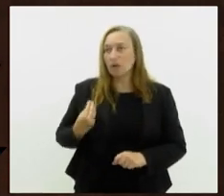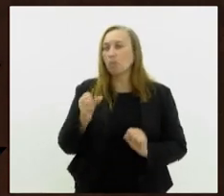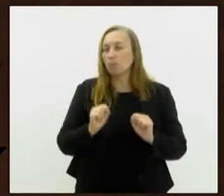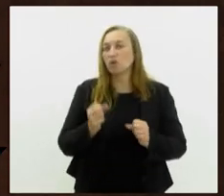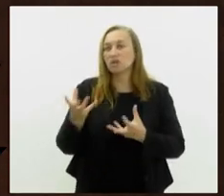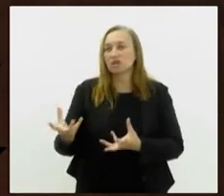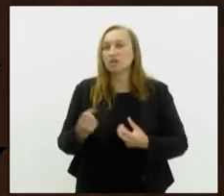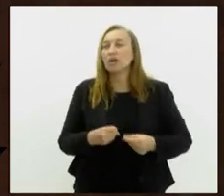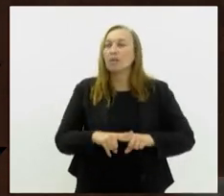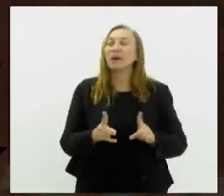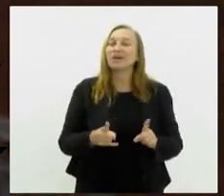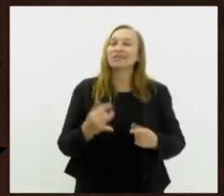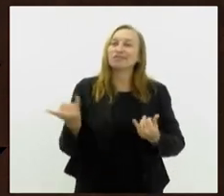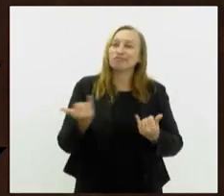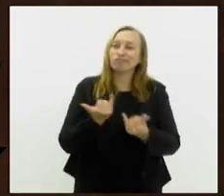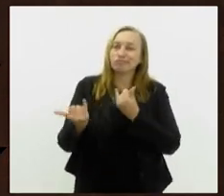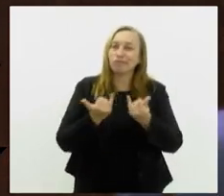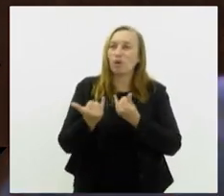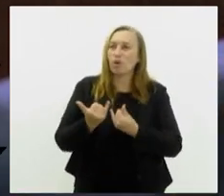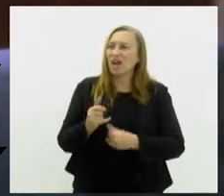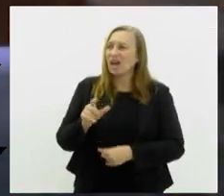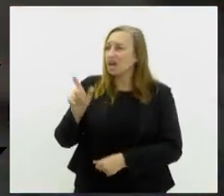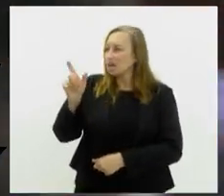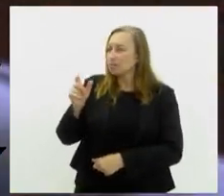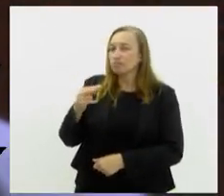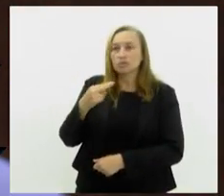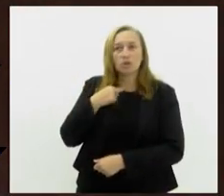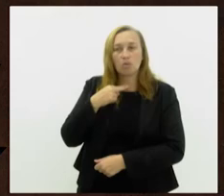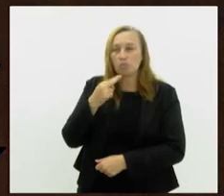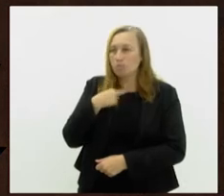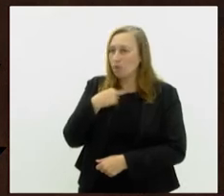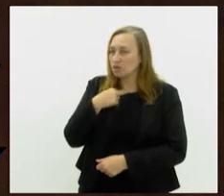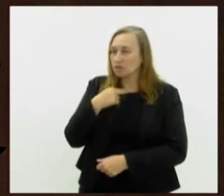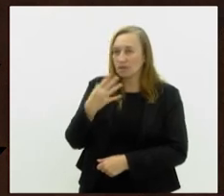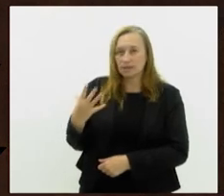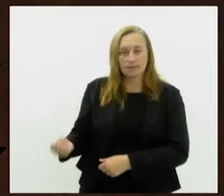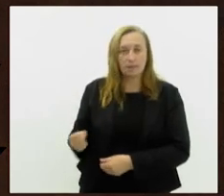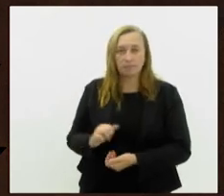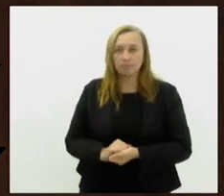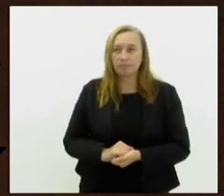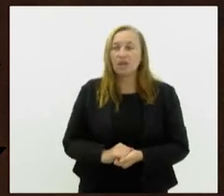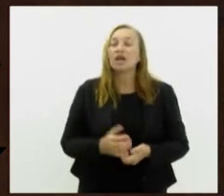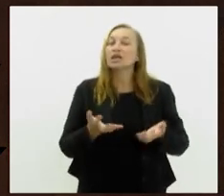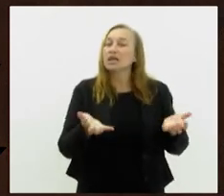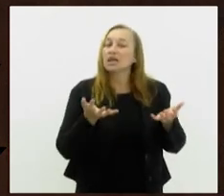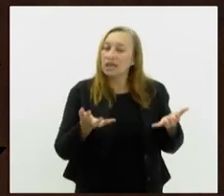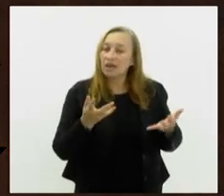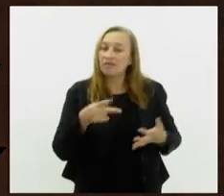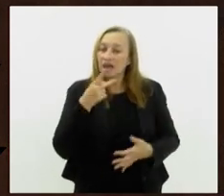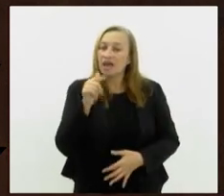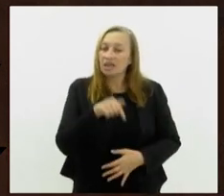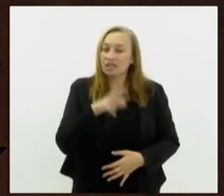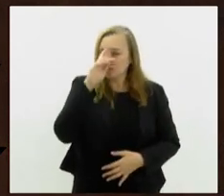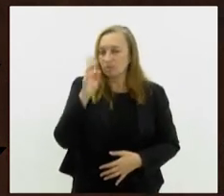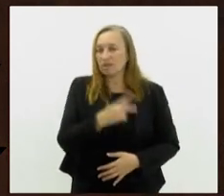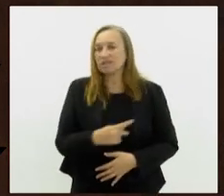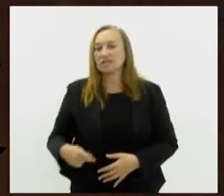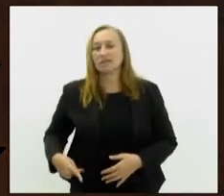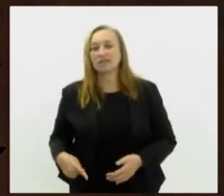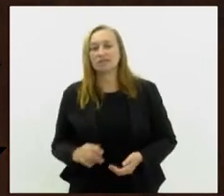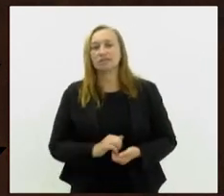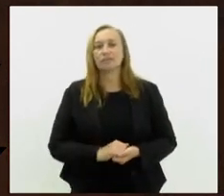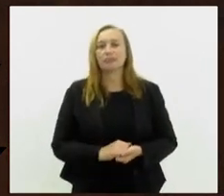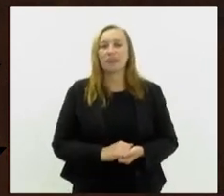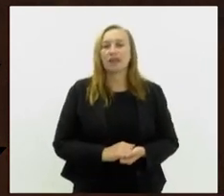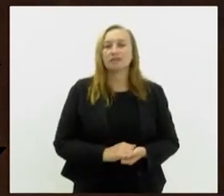recentemente, tivemos uma notícia que nem elas estariam recebendo. O que a gente quer ponderar aqui, presidente, é o seguinte,